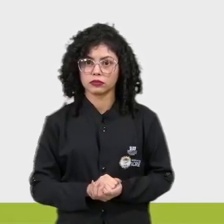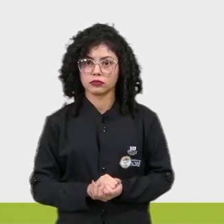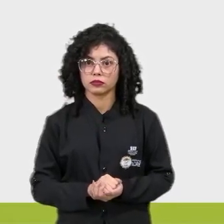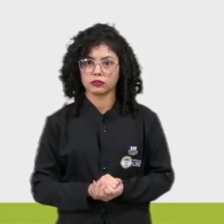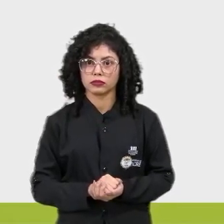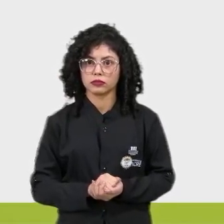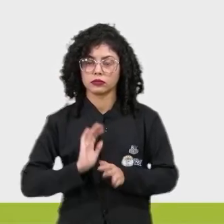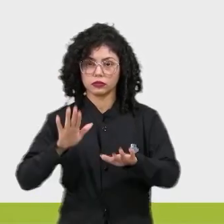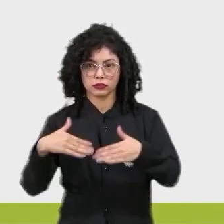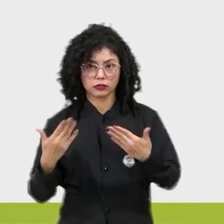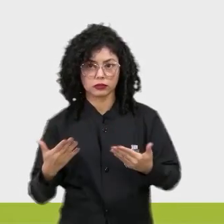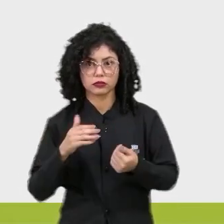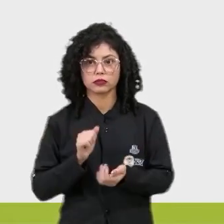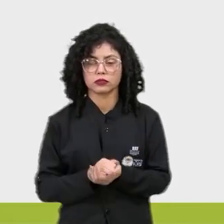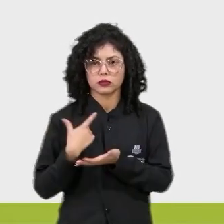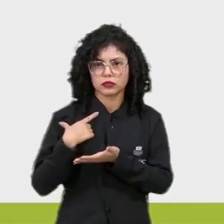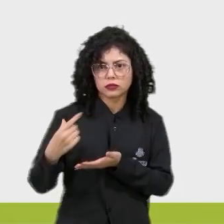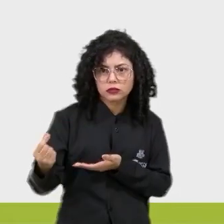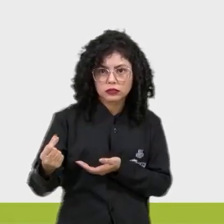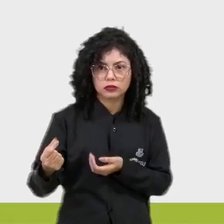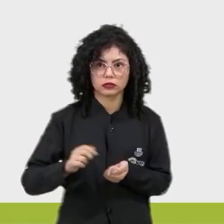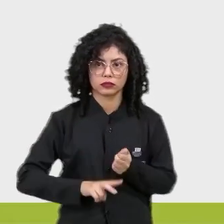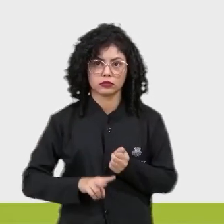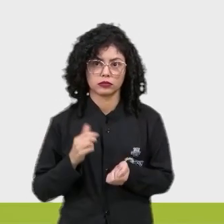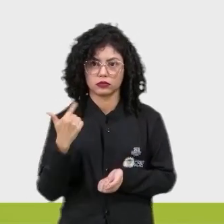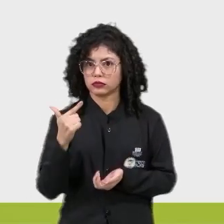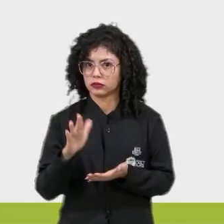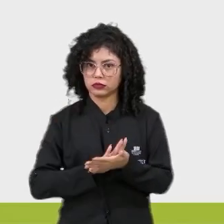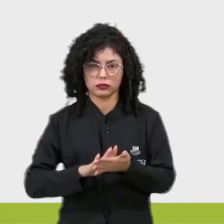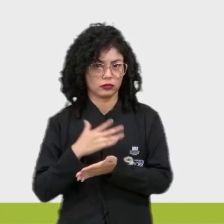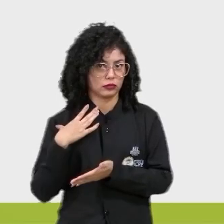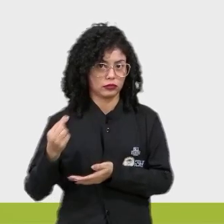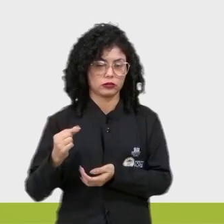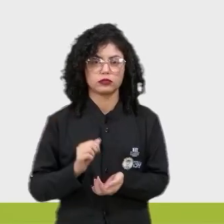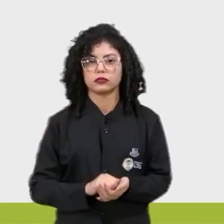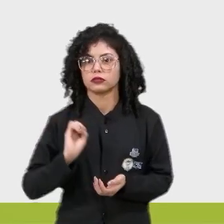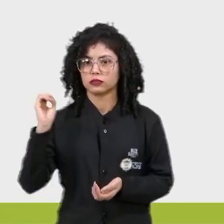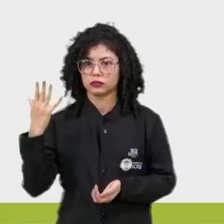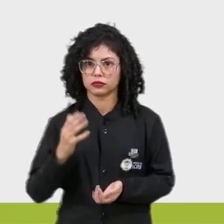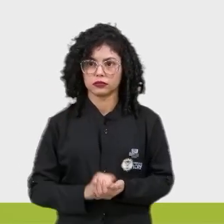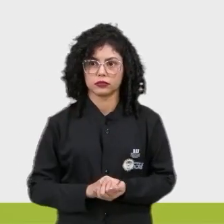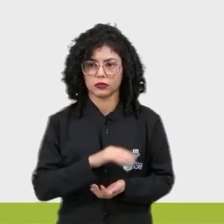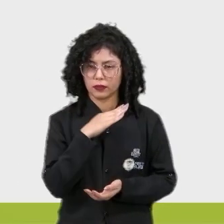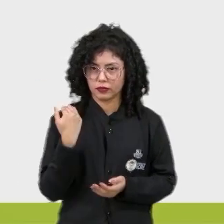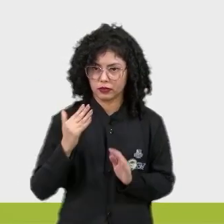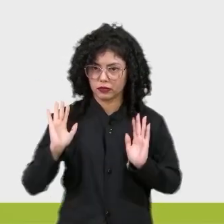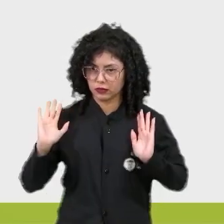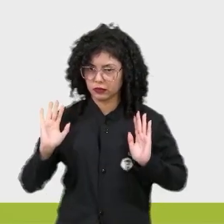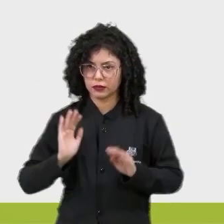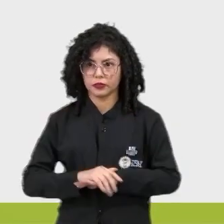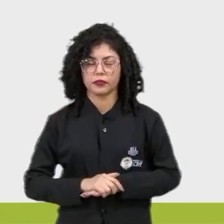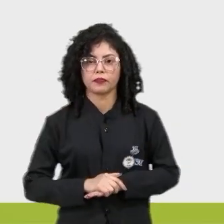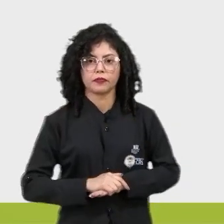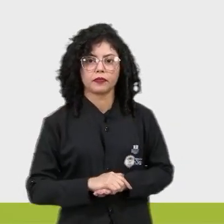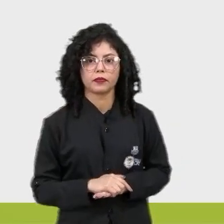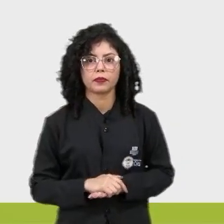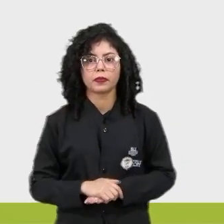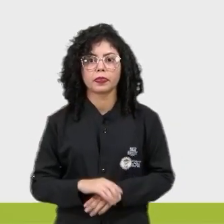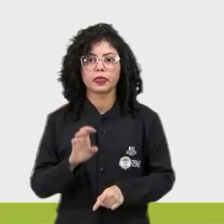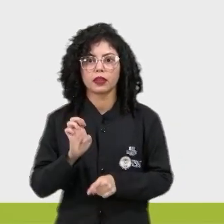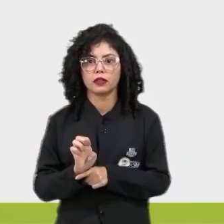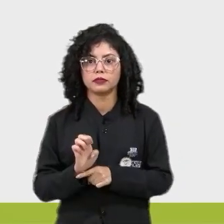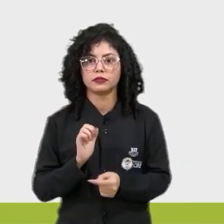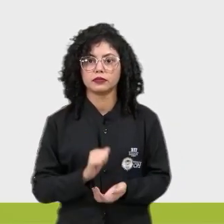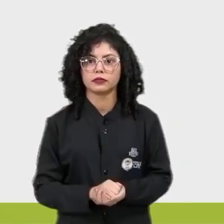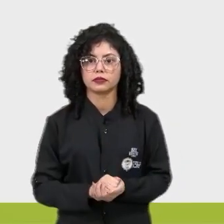de tais regiões escaparem dos vasos. Não vai escapar não, senão não vai acontecer um derrame aí. Ok? Letra